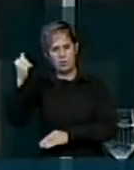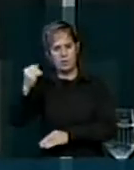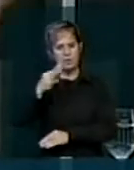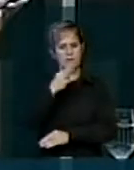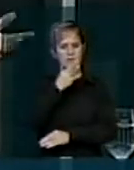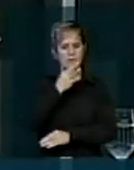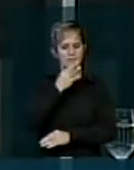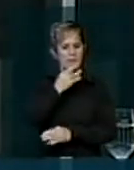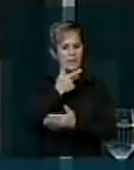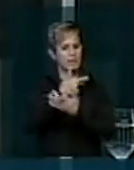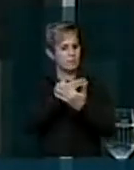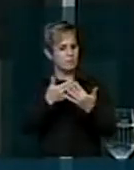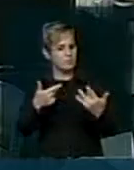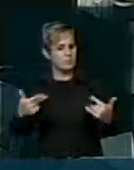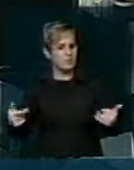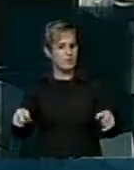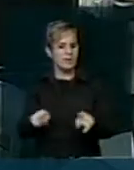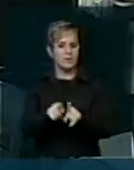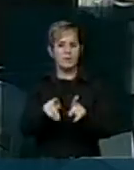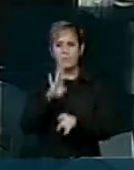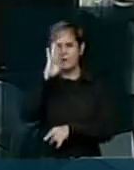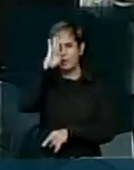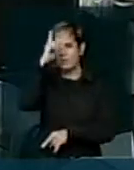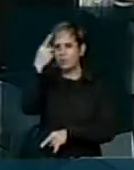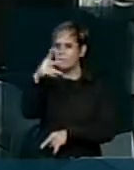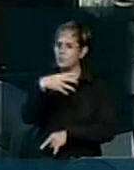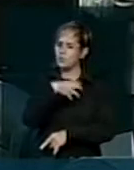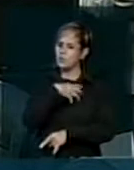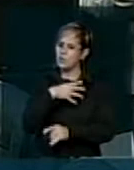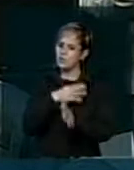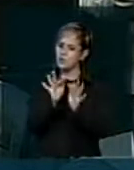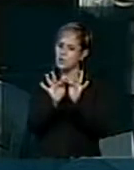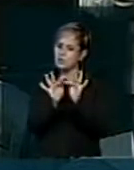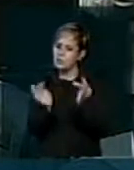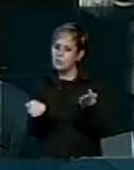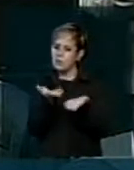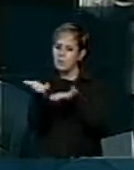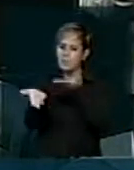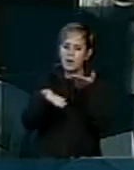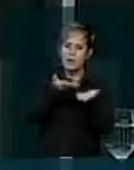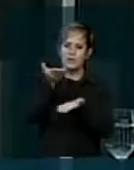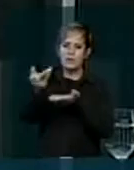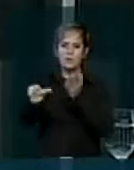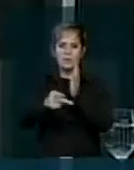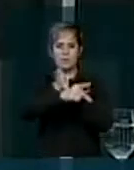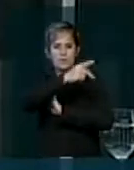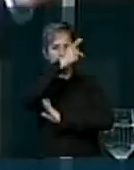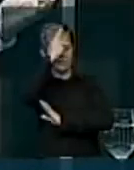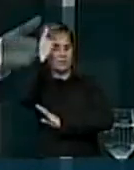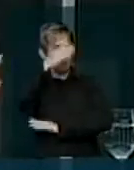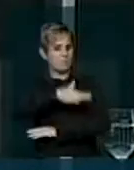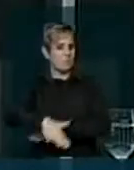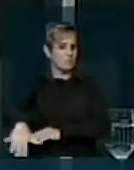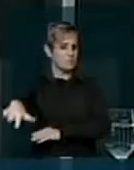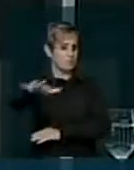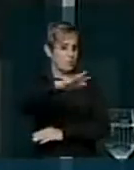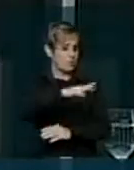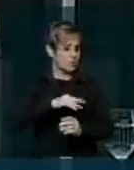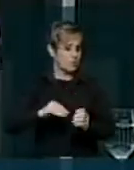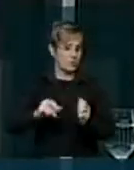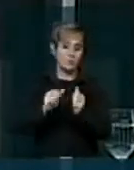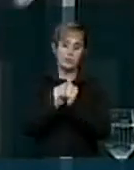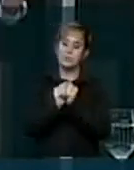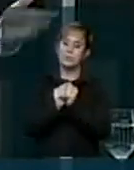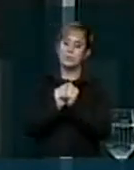e principalmente a sua simplicidade no trato do relacionamento interpessoal com parlamentares